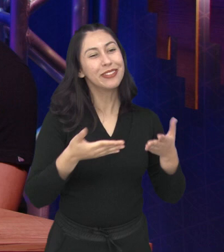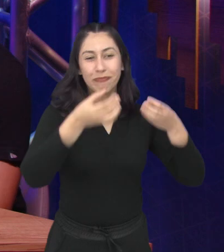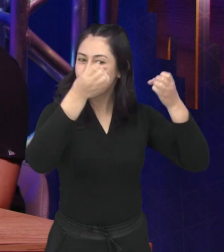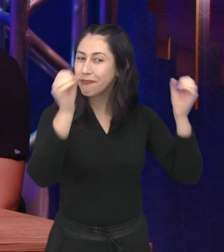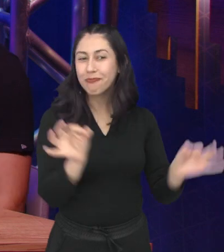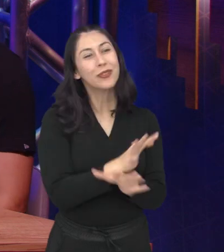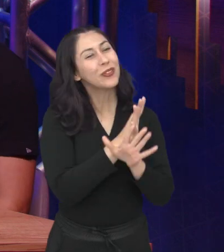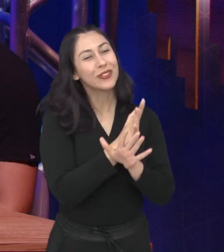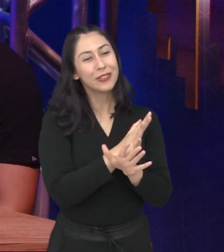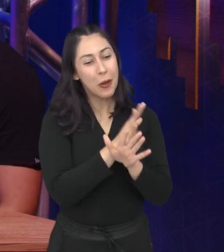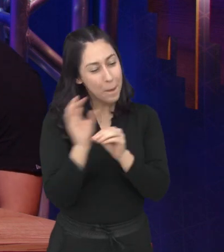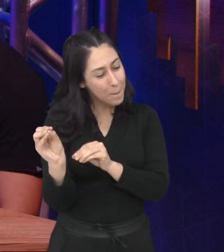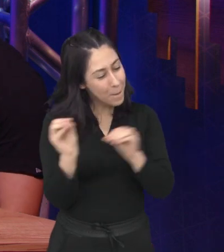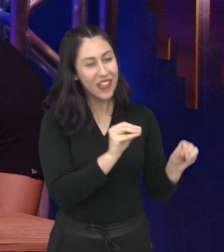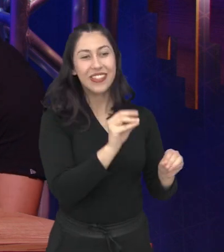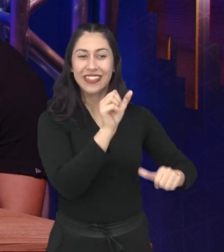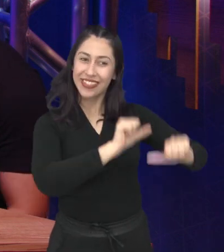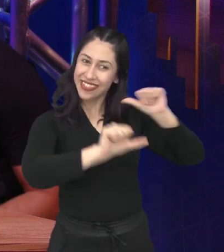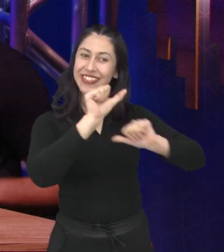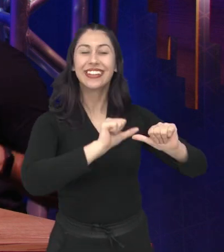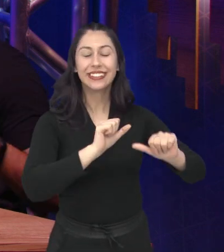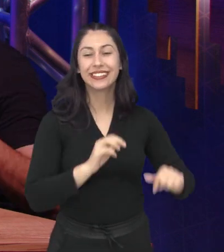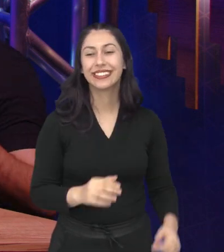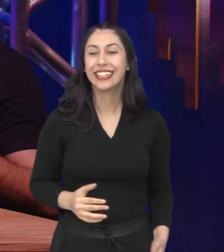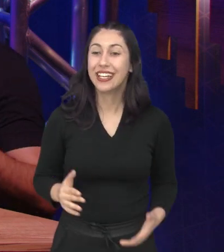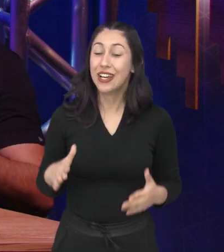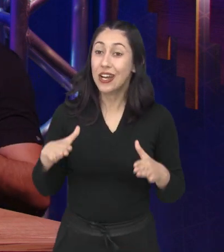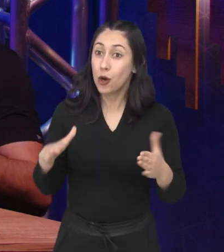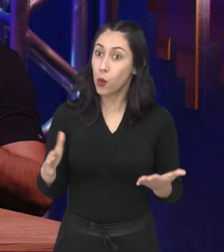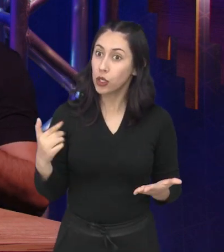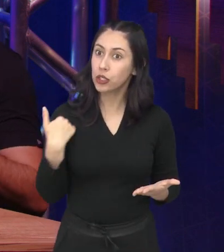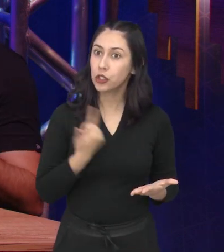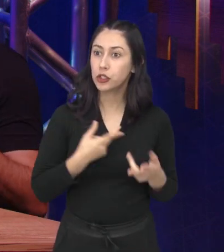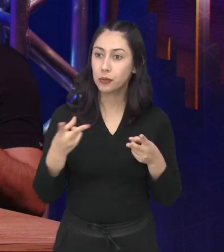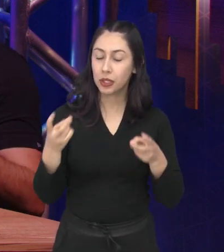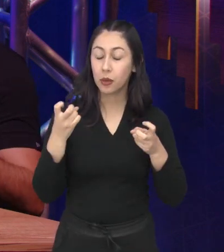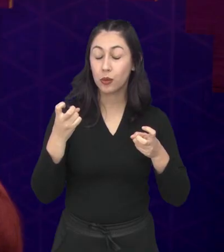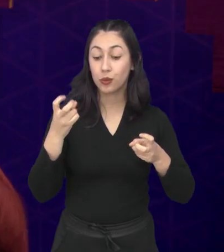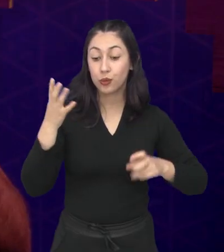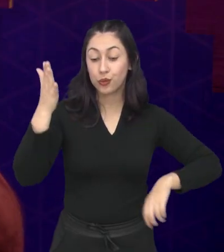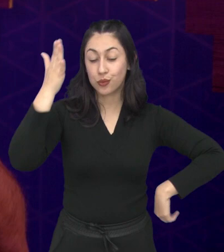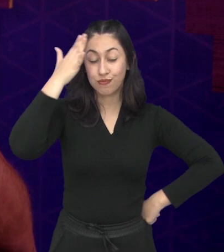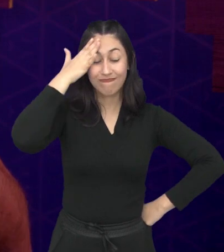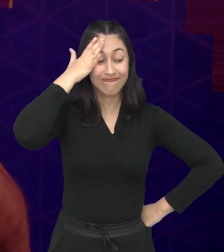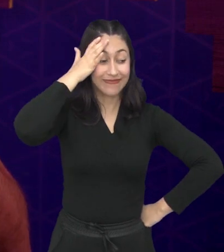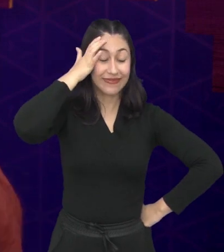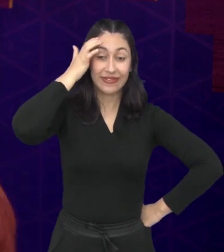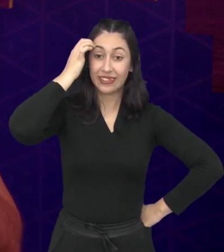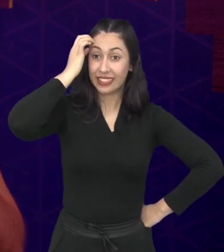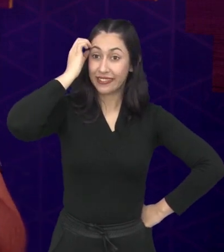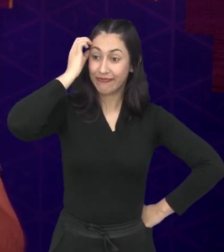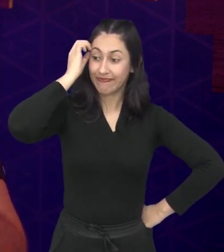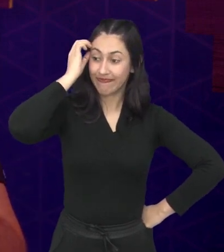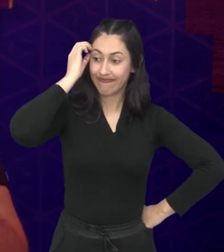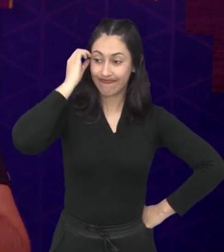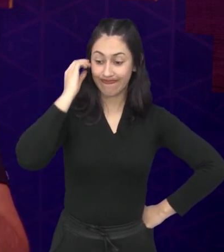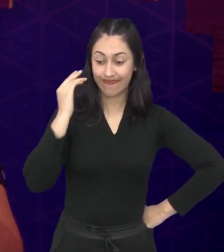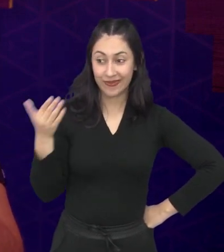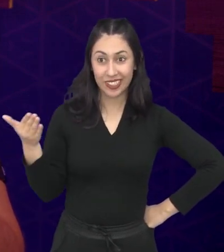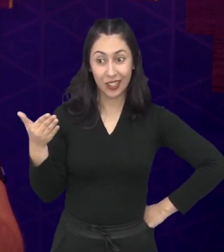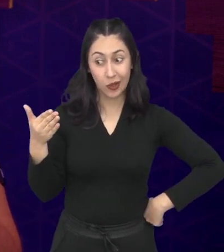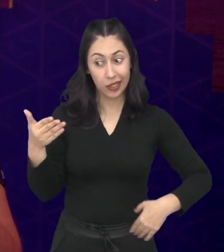adulta. Acho que eu tive a minha transição. Eu acho que quando a gente percebe que a gente fala, putz, acho que